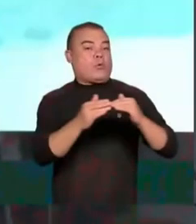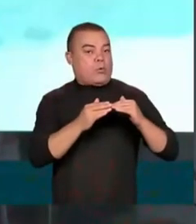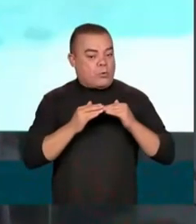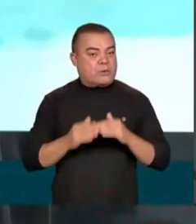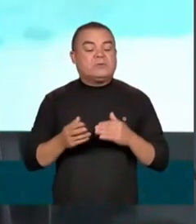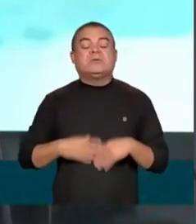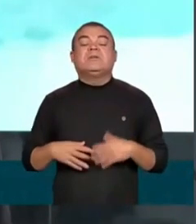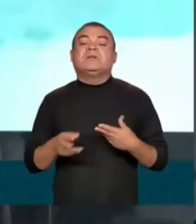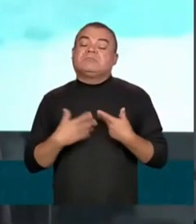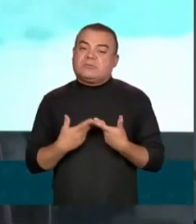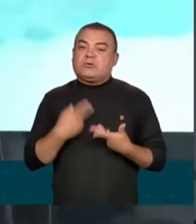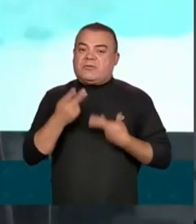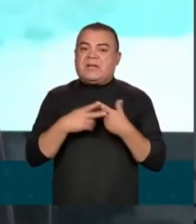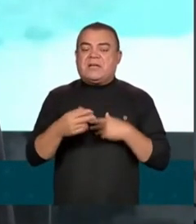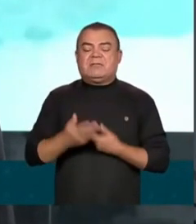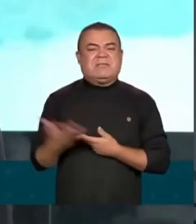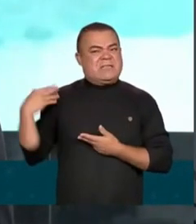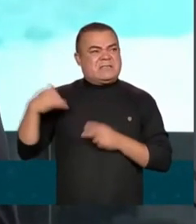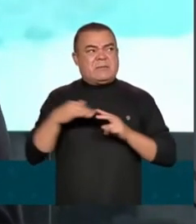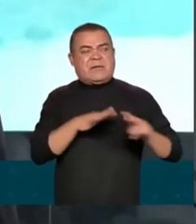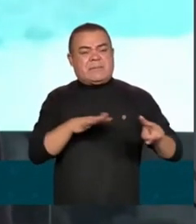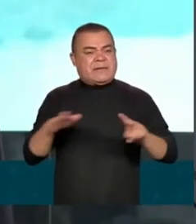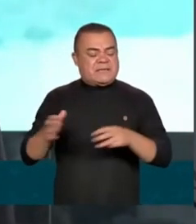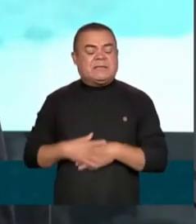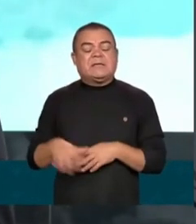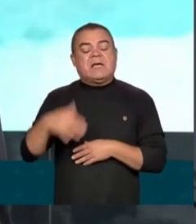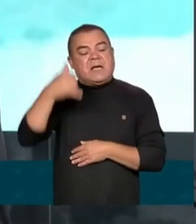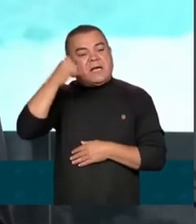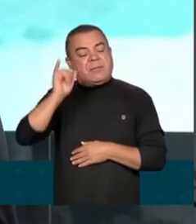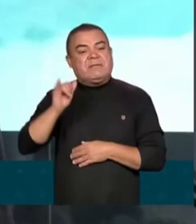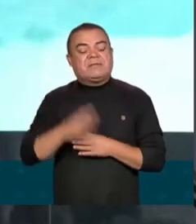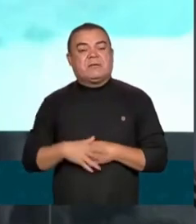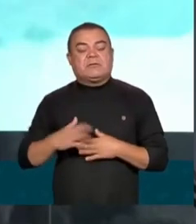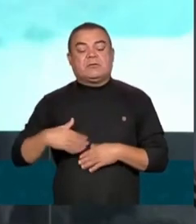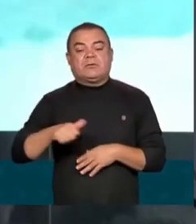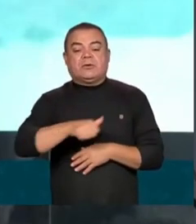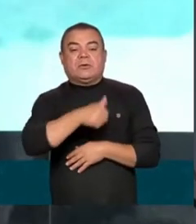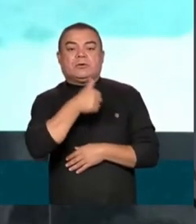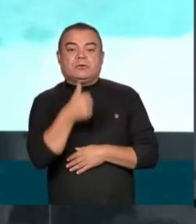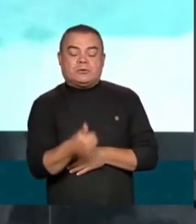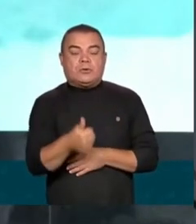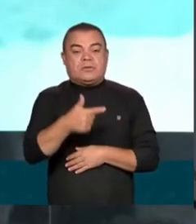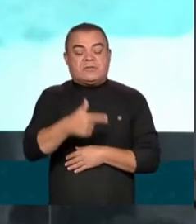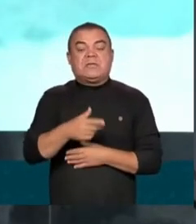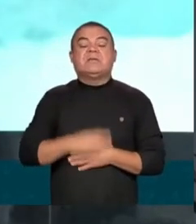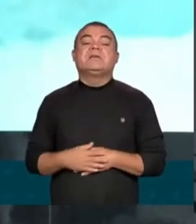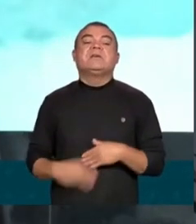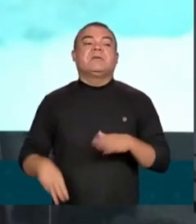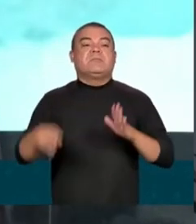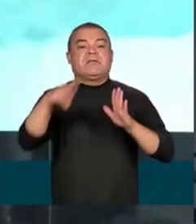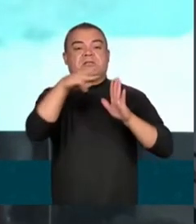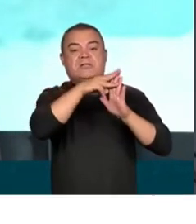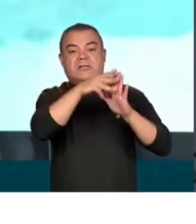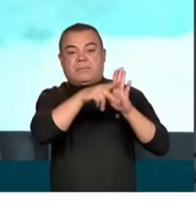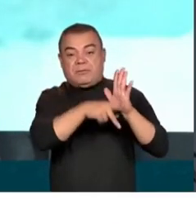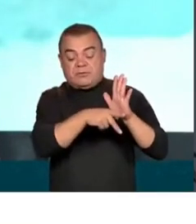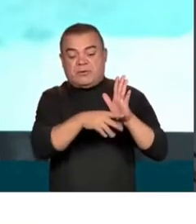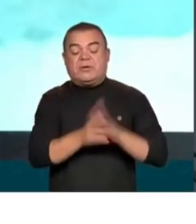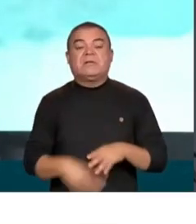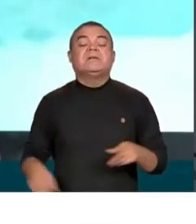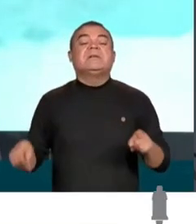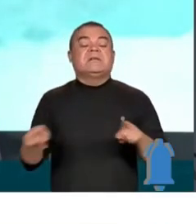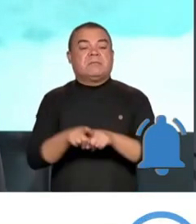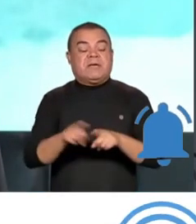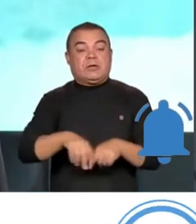desde a semana passada a previsão né são 12 meninas Provisórias a instalação de 12